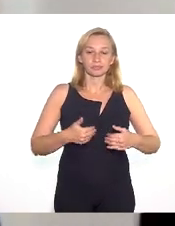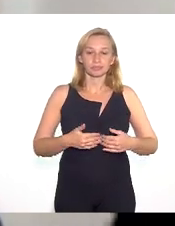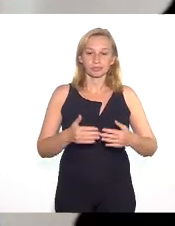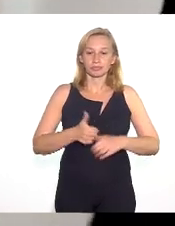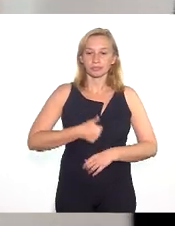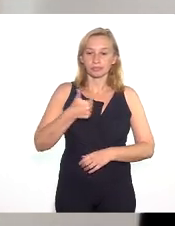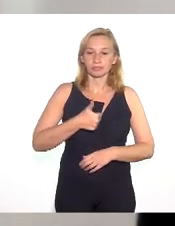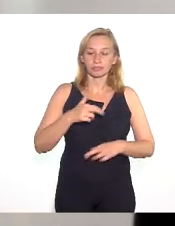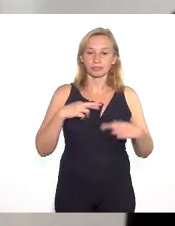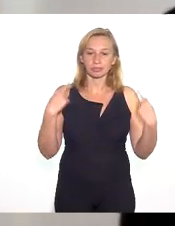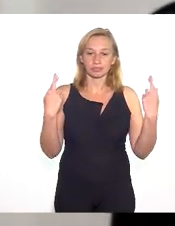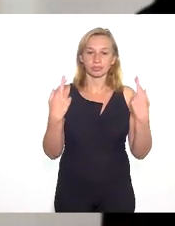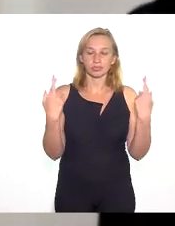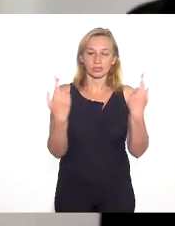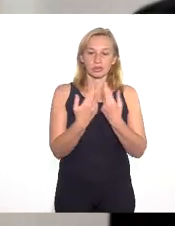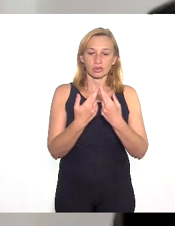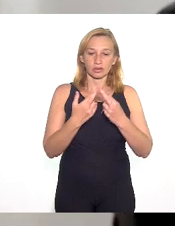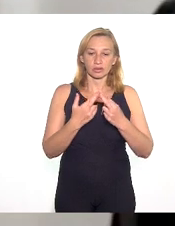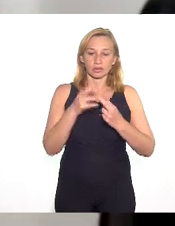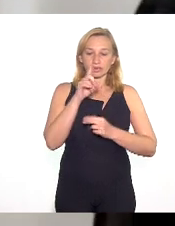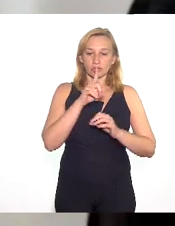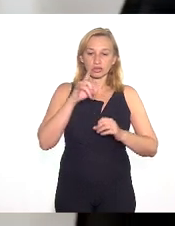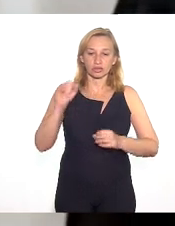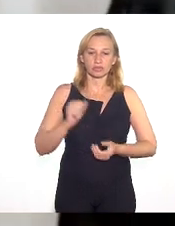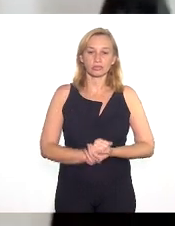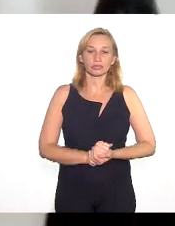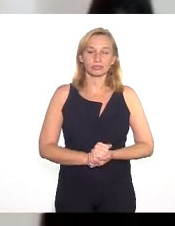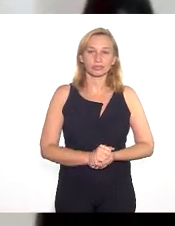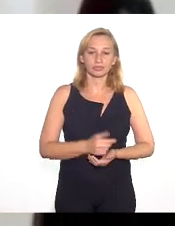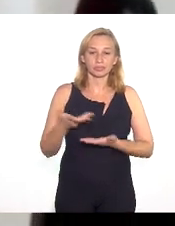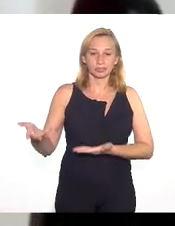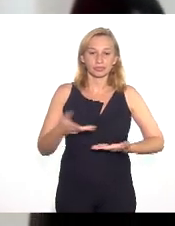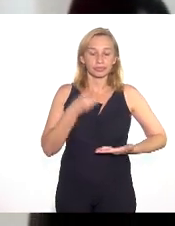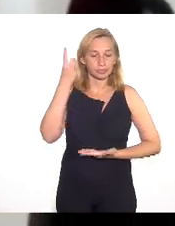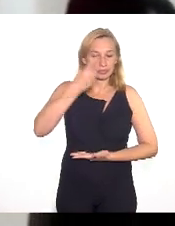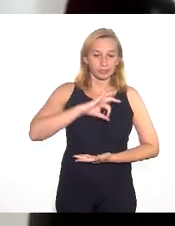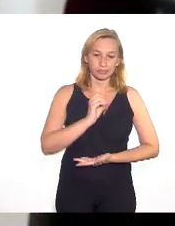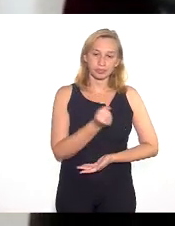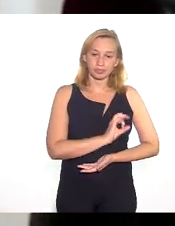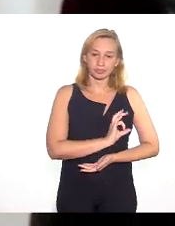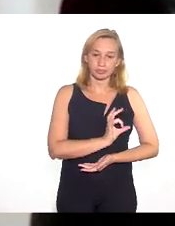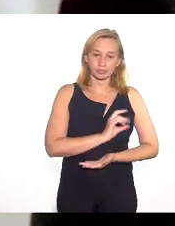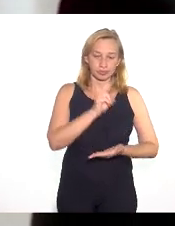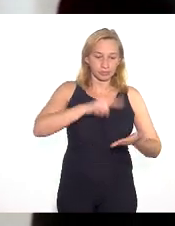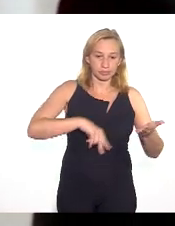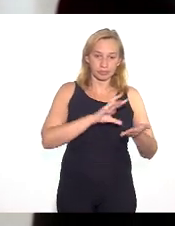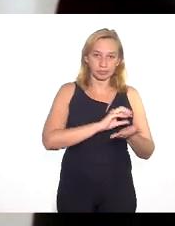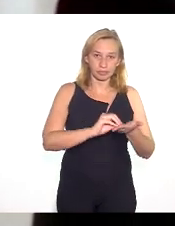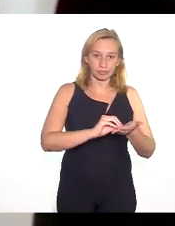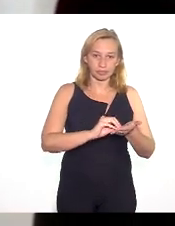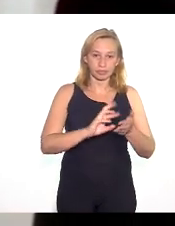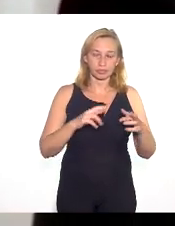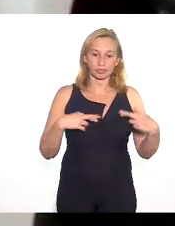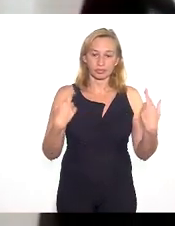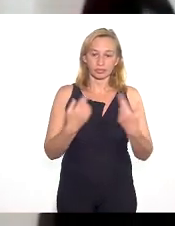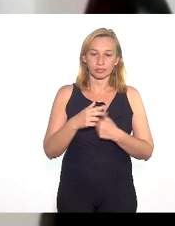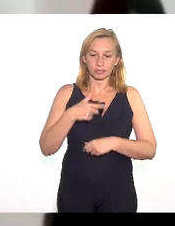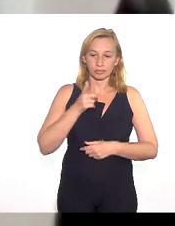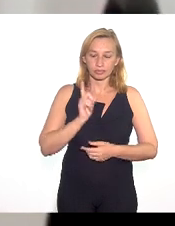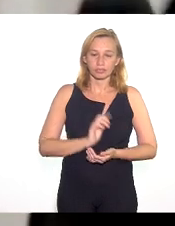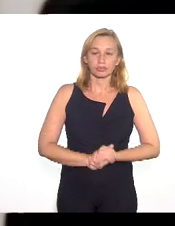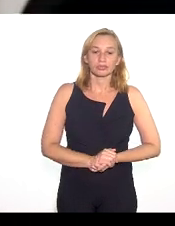segunda sessão extraordinária do dia. A presidência convida a deputada Marta Rocha a fazer a leitura da ata da sessão